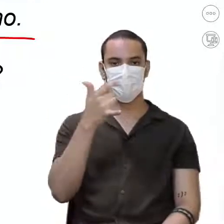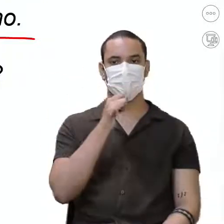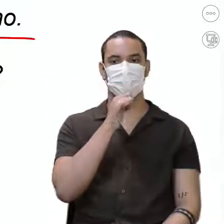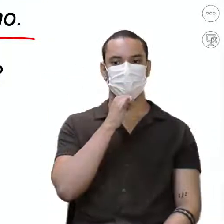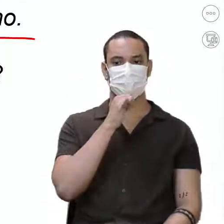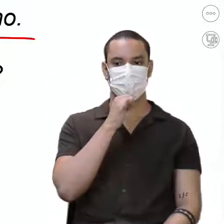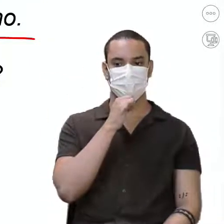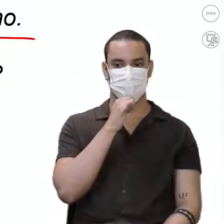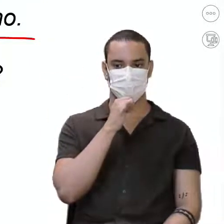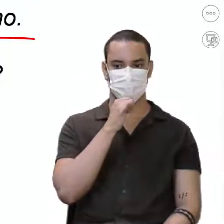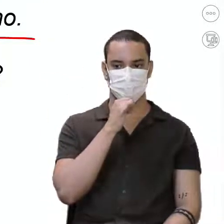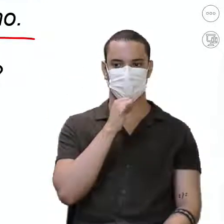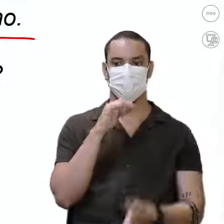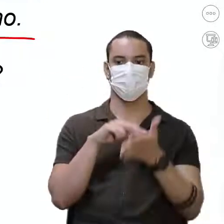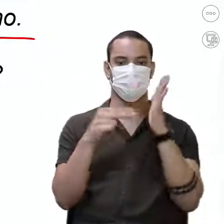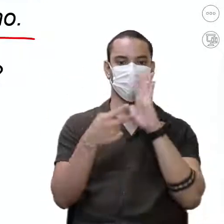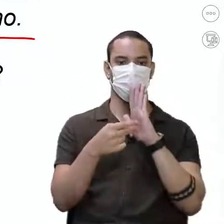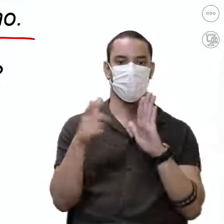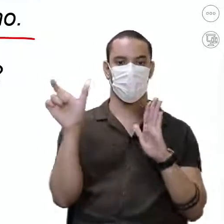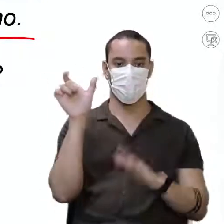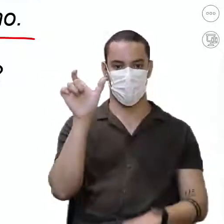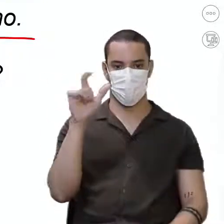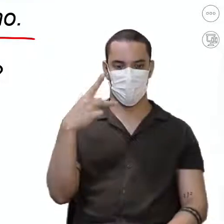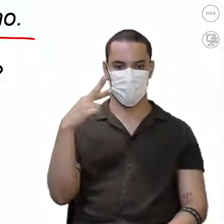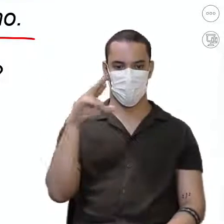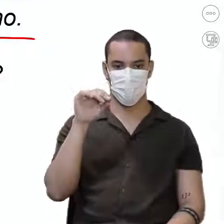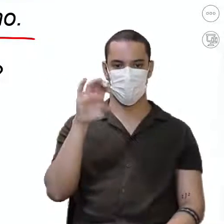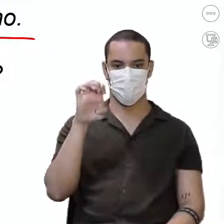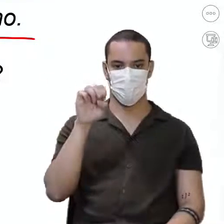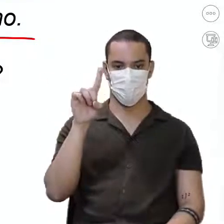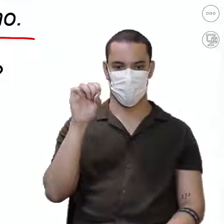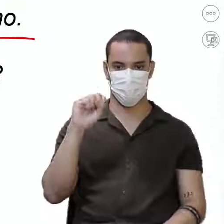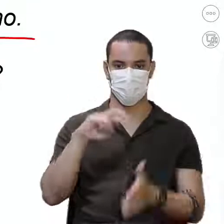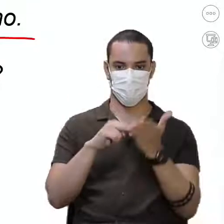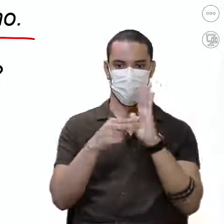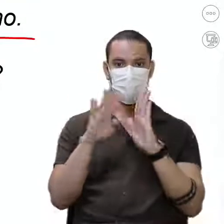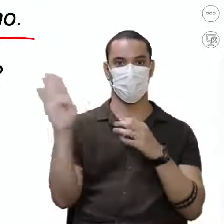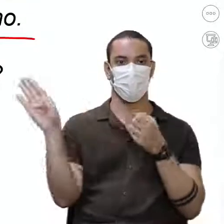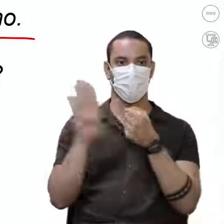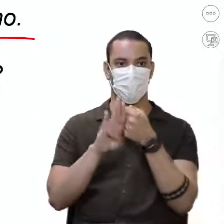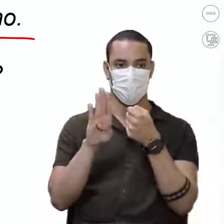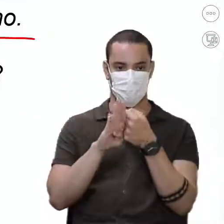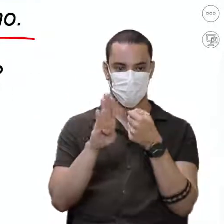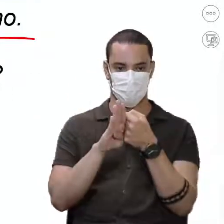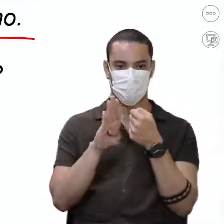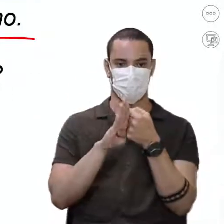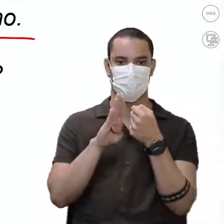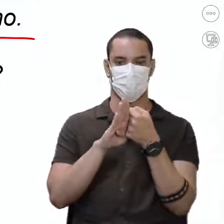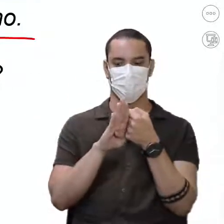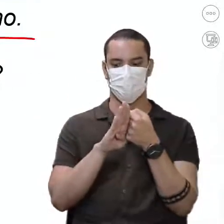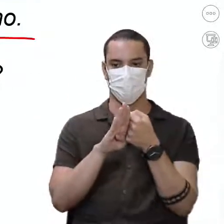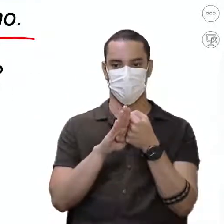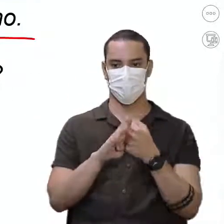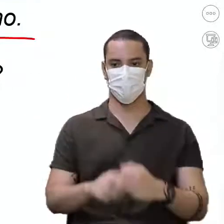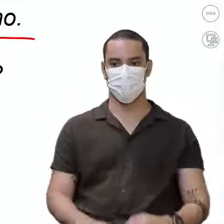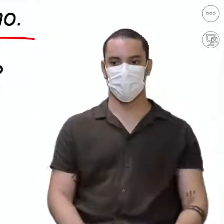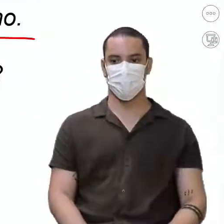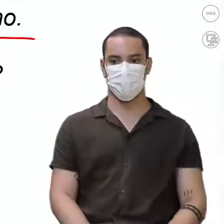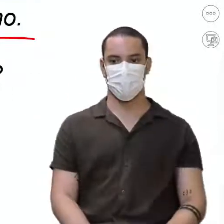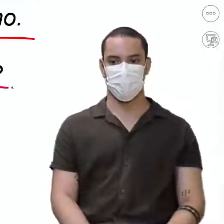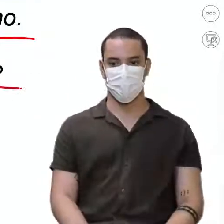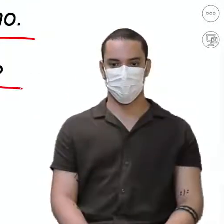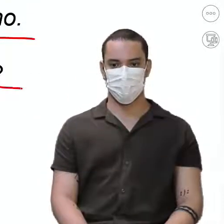exemplo, com a palavra proceeds, que é um substantivo. Have you spent the proceeds from